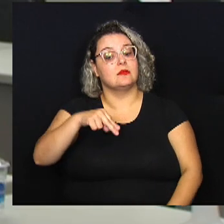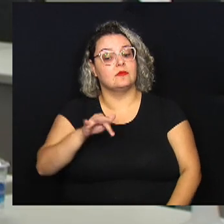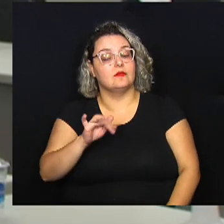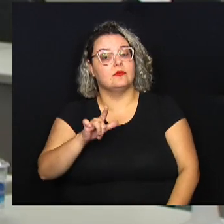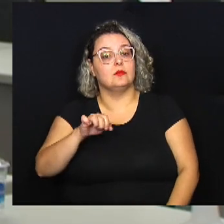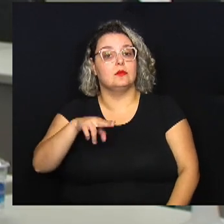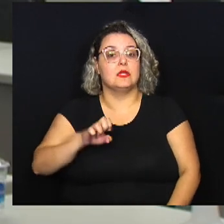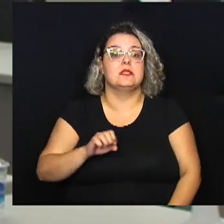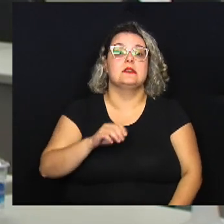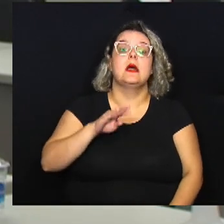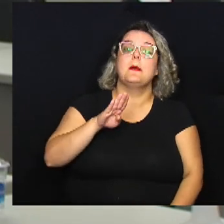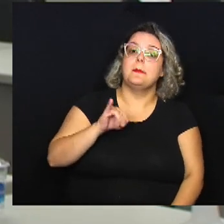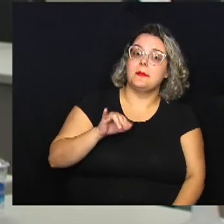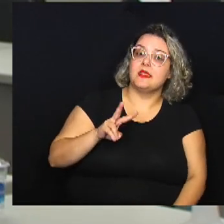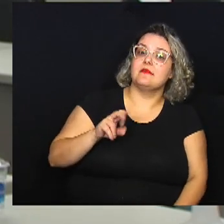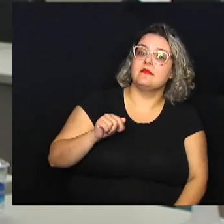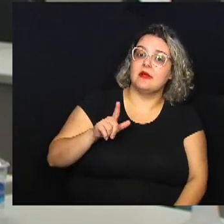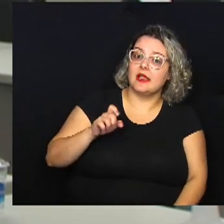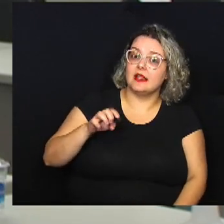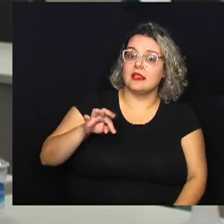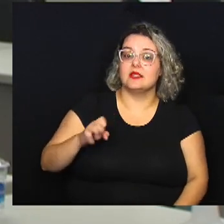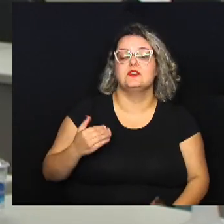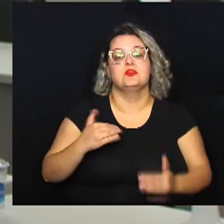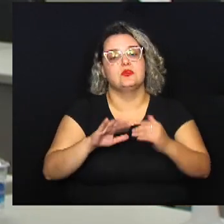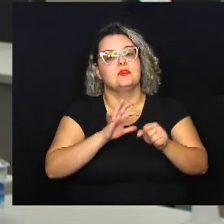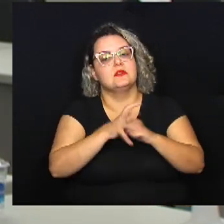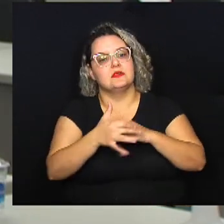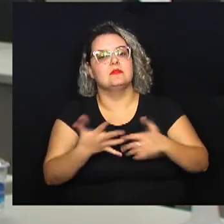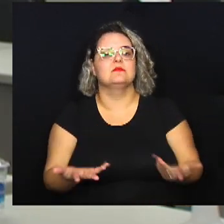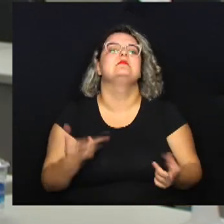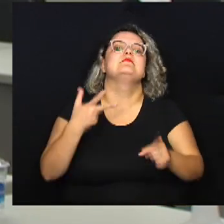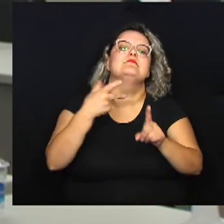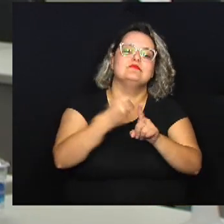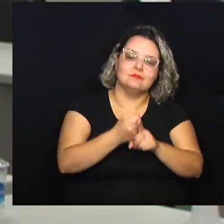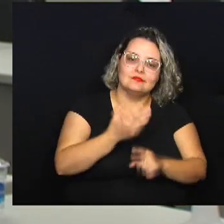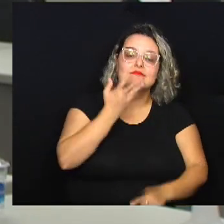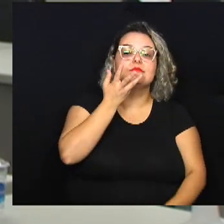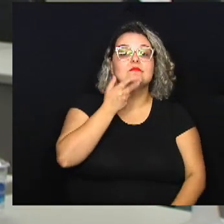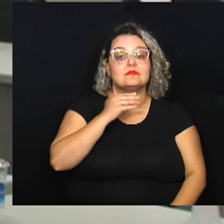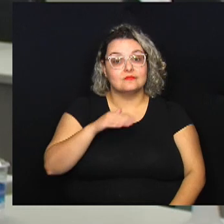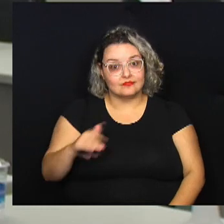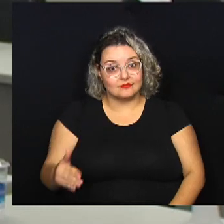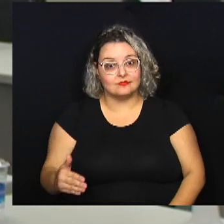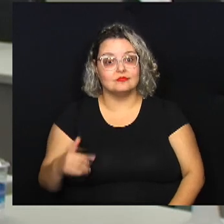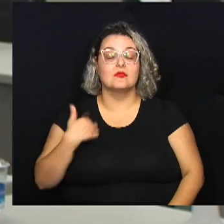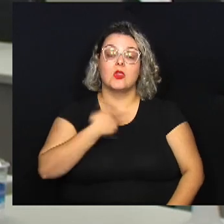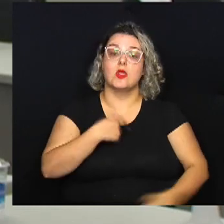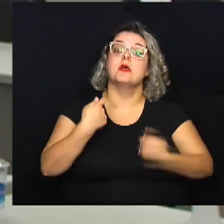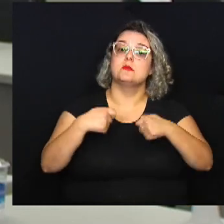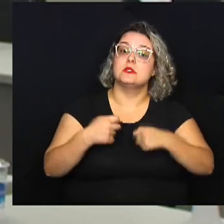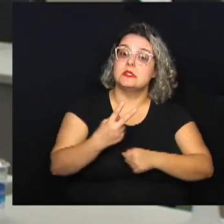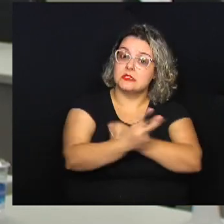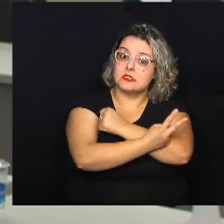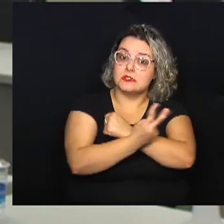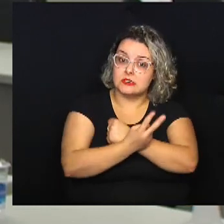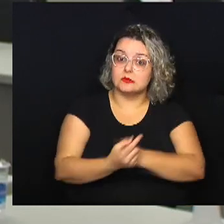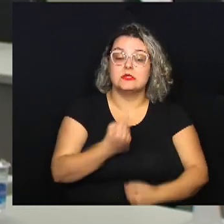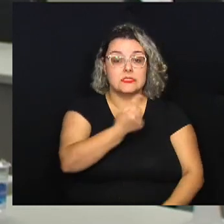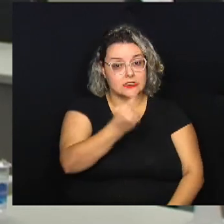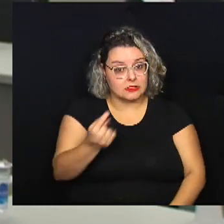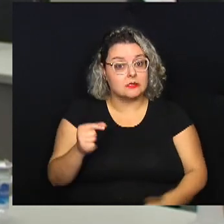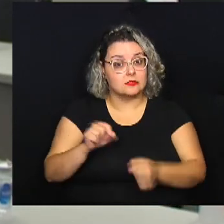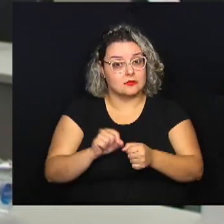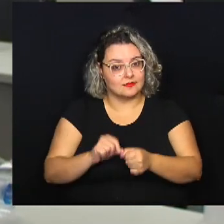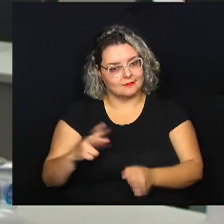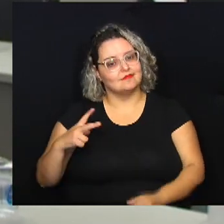vacina bivalente agora contra a Covid-19 e a vacinação das crianças. A gente precisa se cuidar. Se cada um fizer